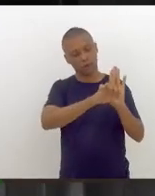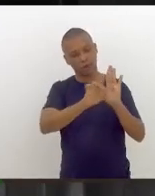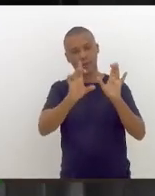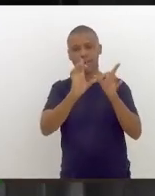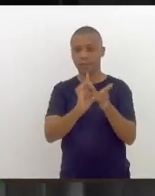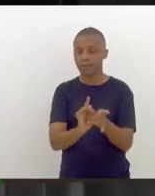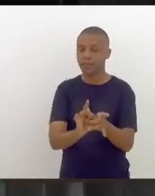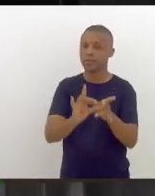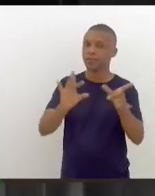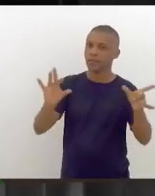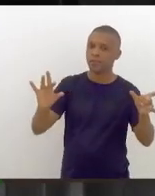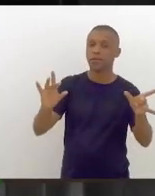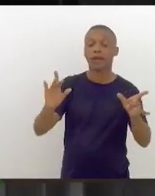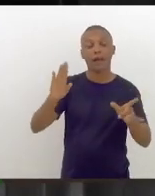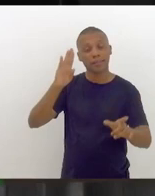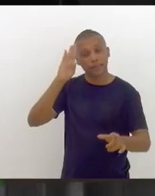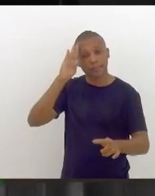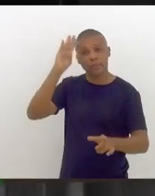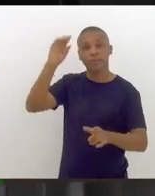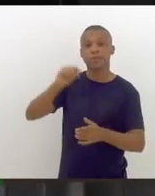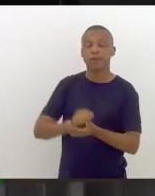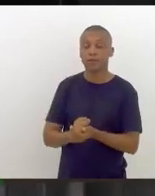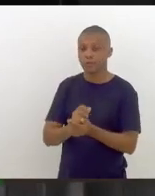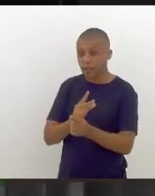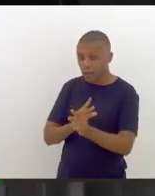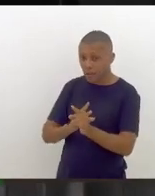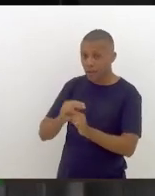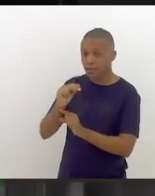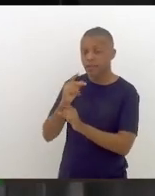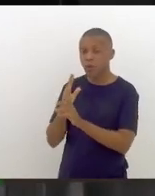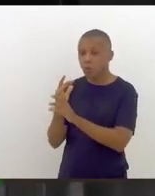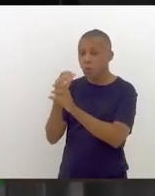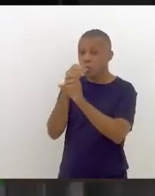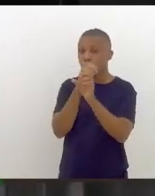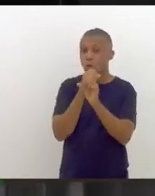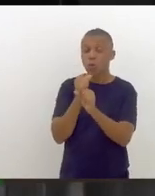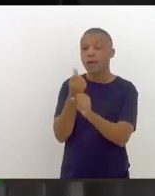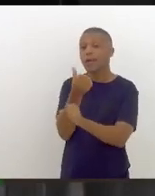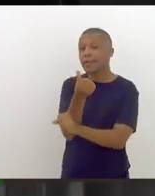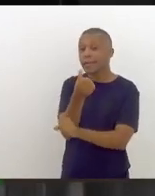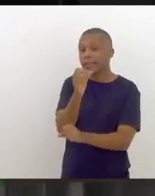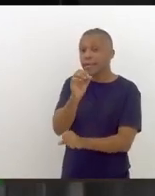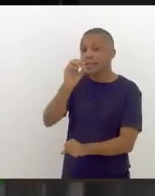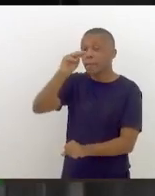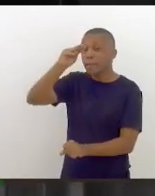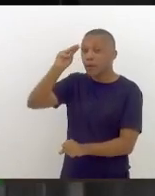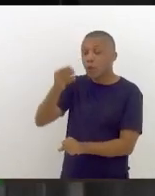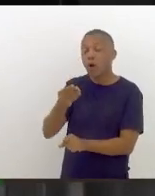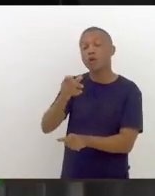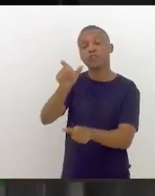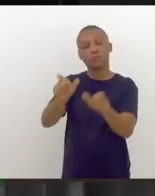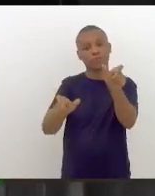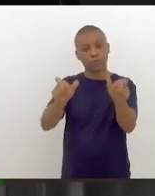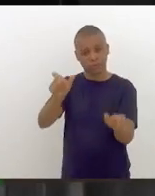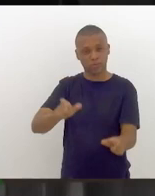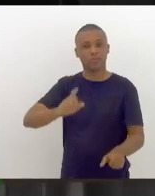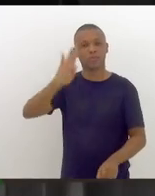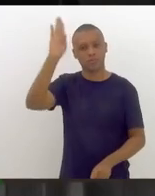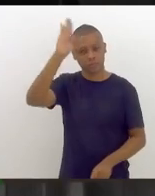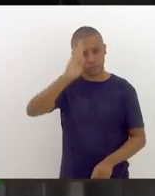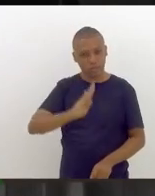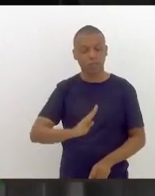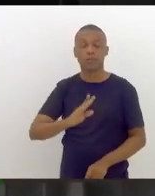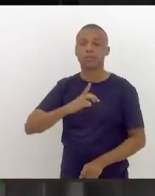e mais que isso eleito por mais de 60 milhões de brasileiros e brasileiras que